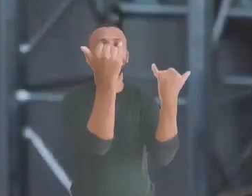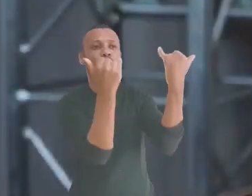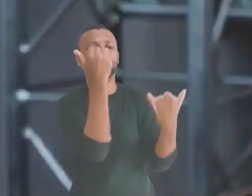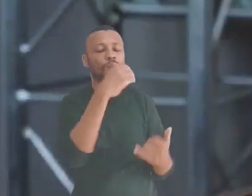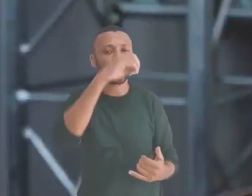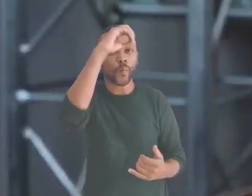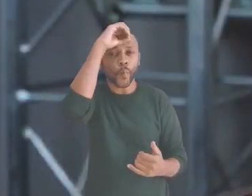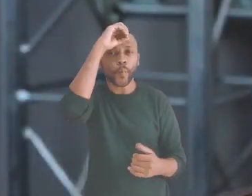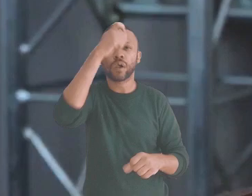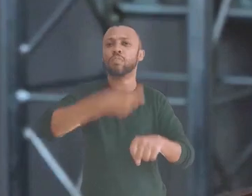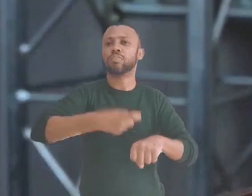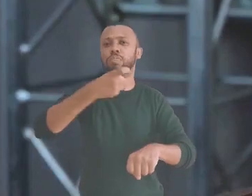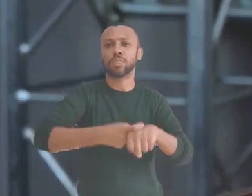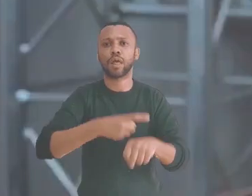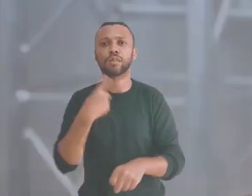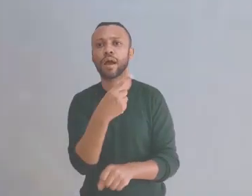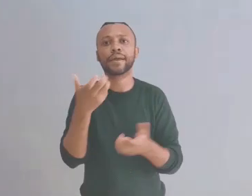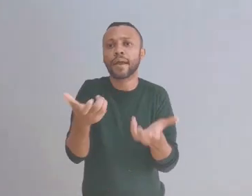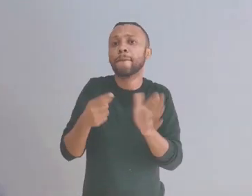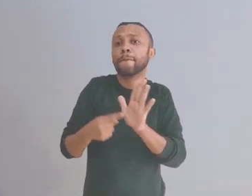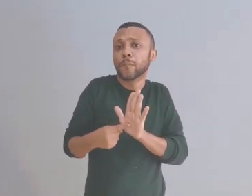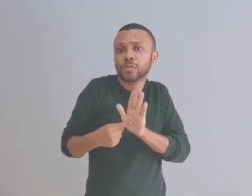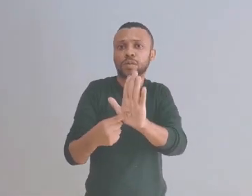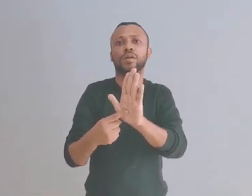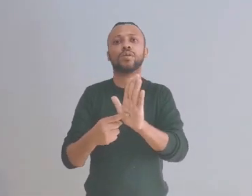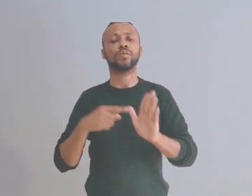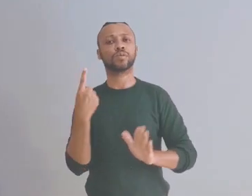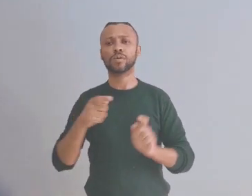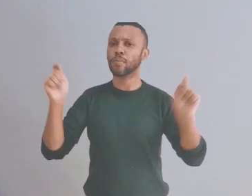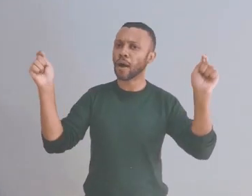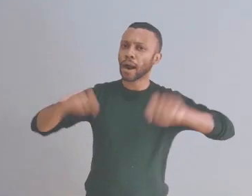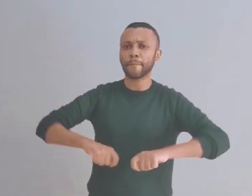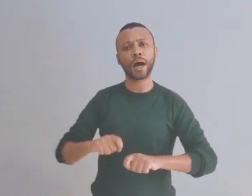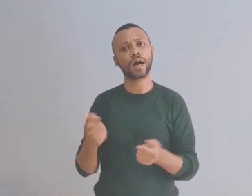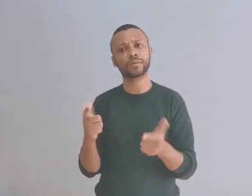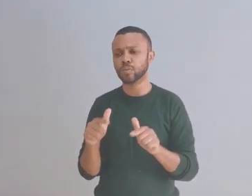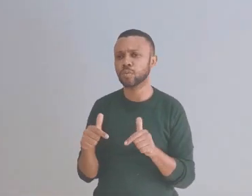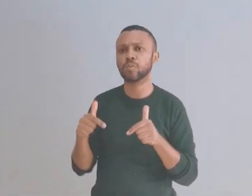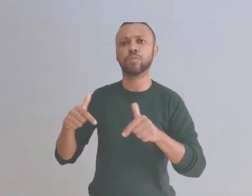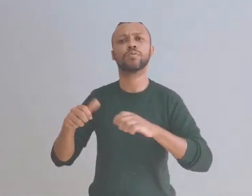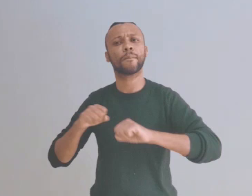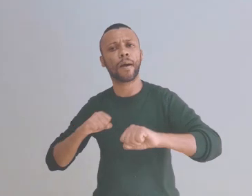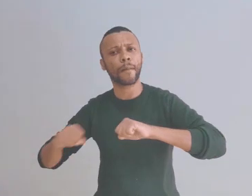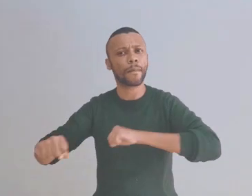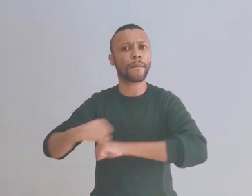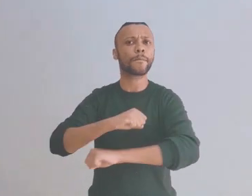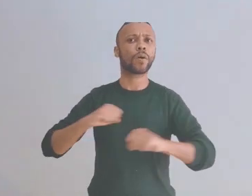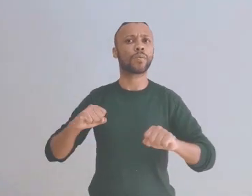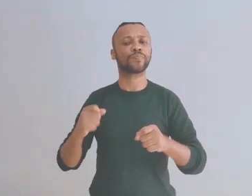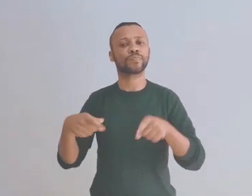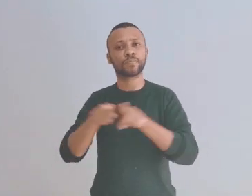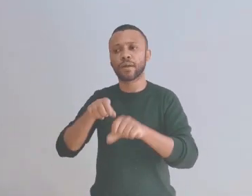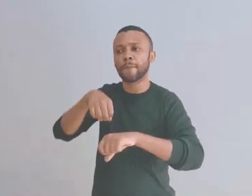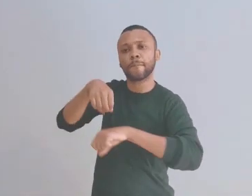assim para mostrar o que a gente é capaz, do que somos capazes. A gente quer sempre assim disseminar que as outras